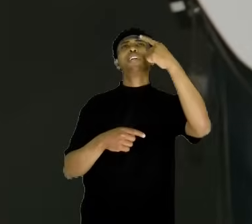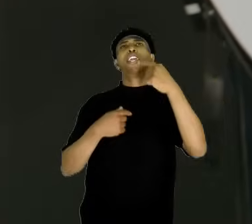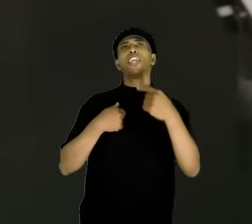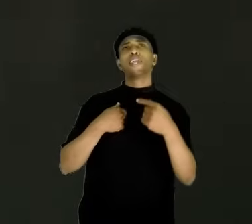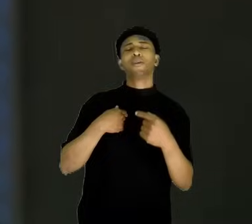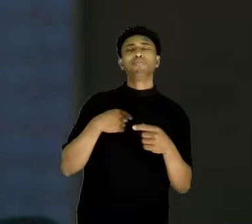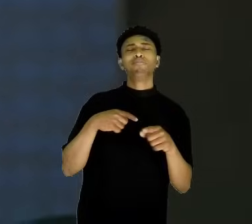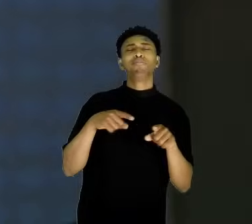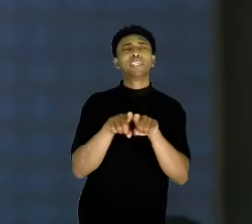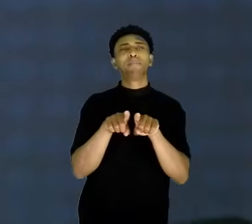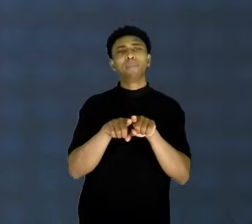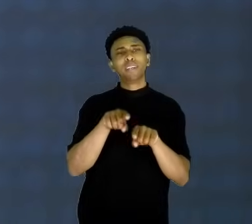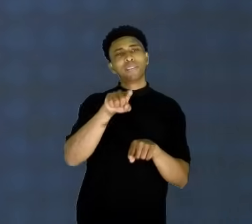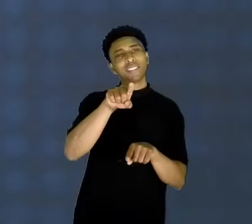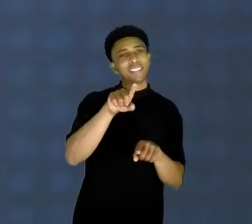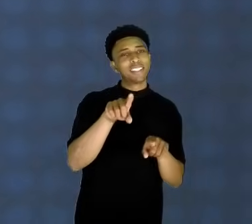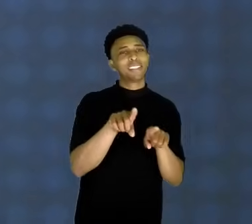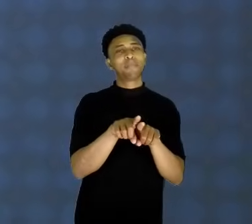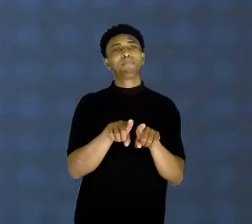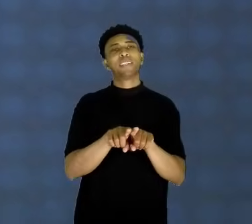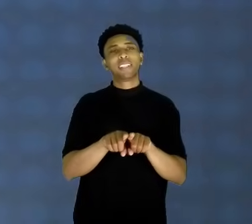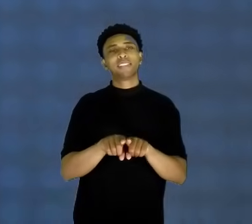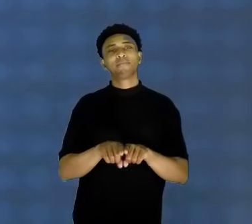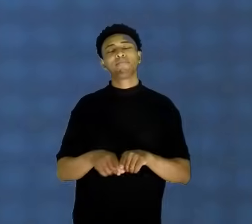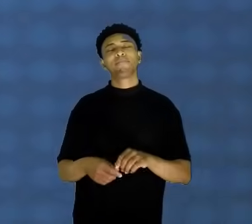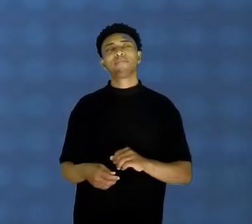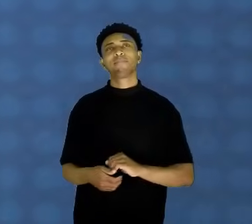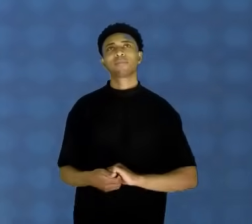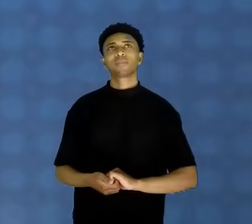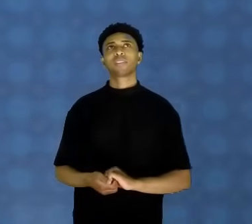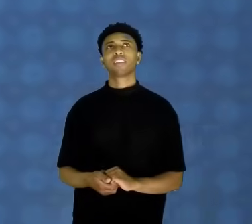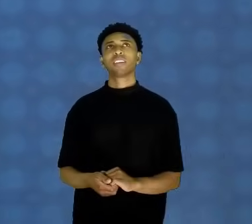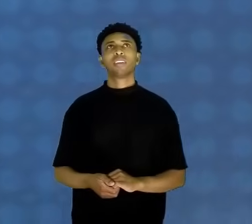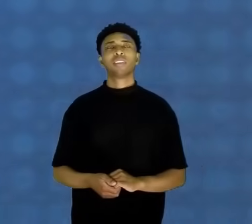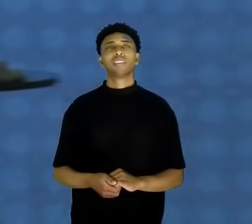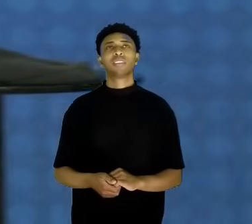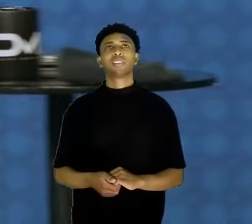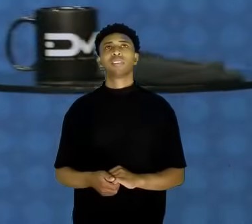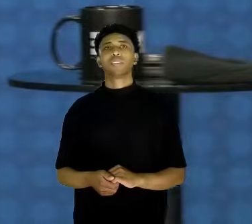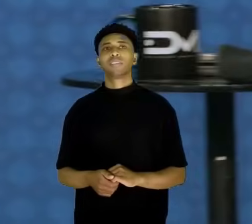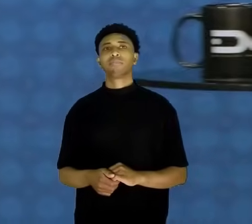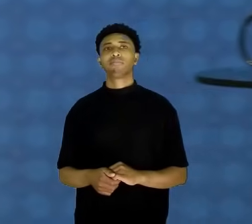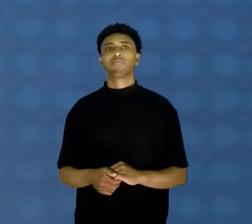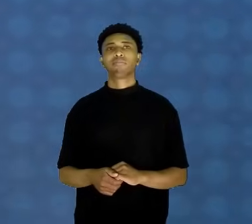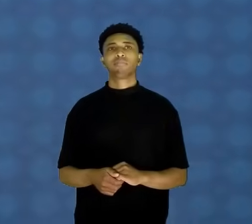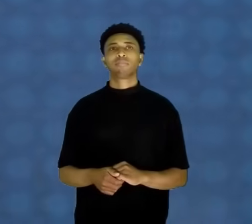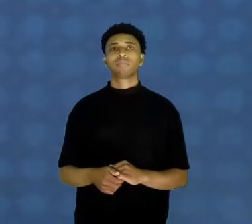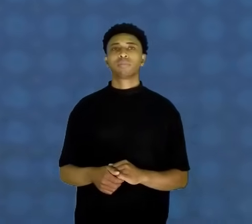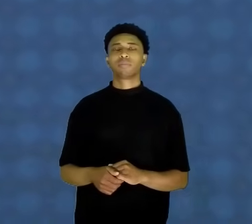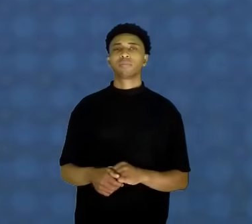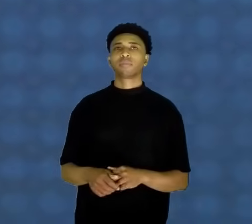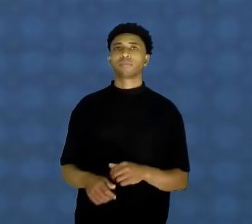está quebrando o teu ego para você ser alguém mais fácil de se agradar. Você é muito complicado.